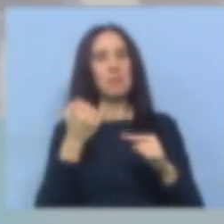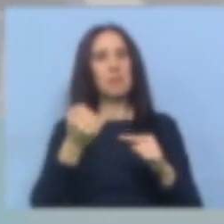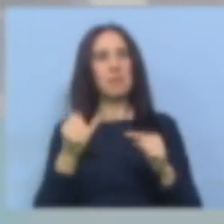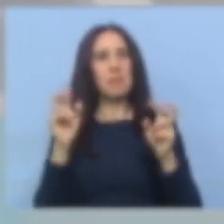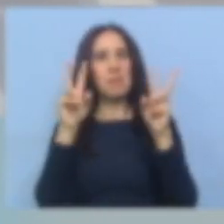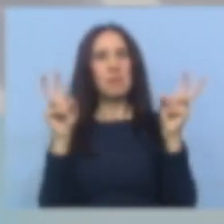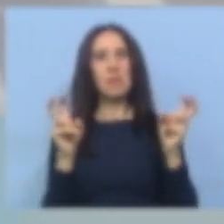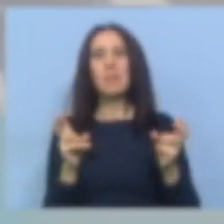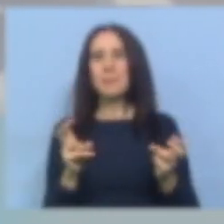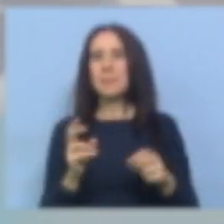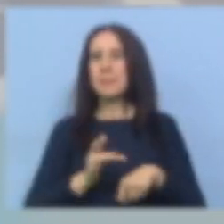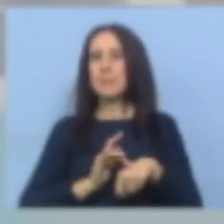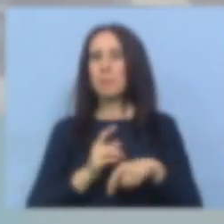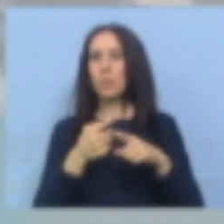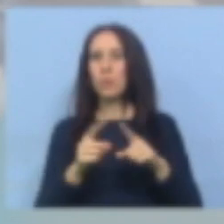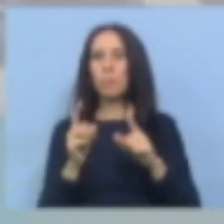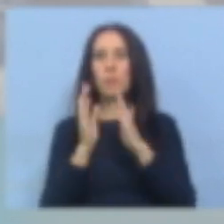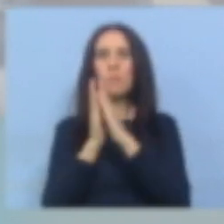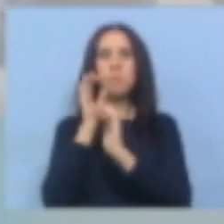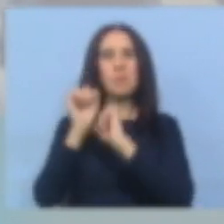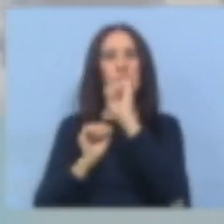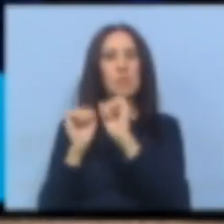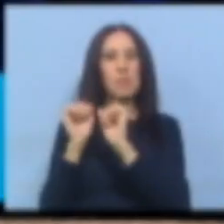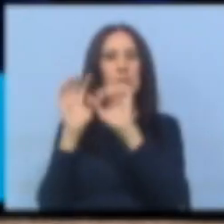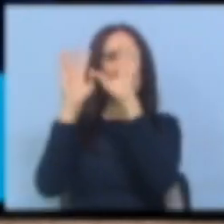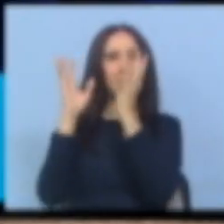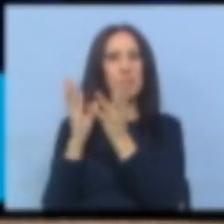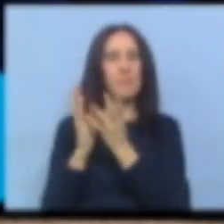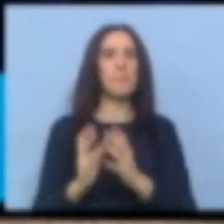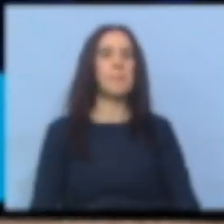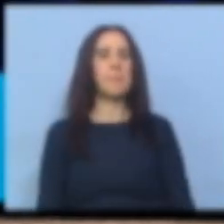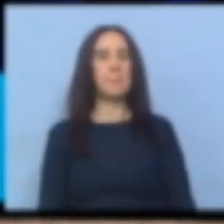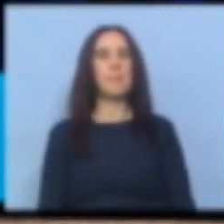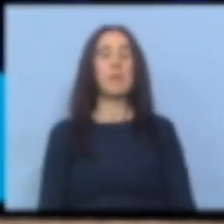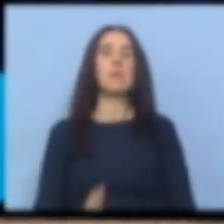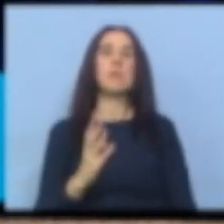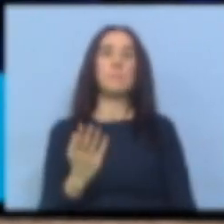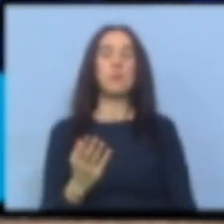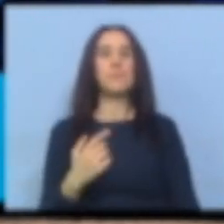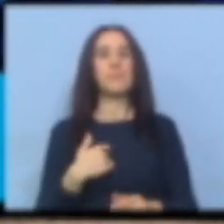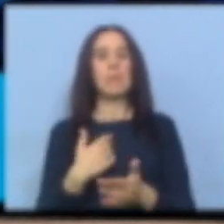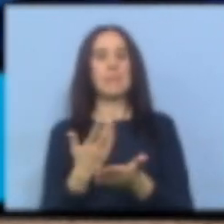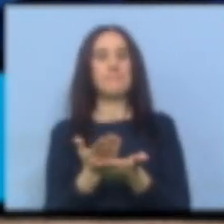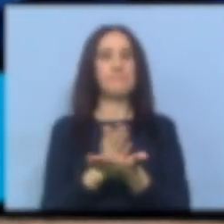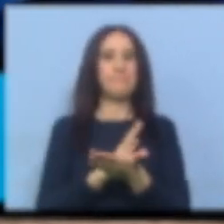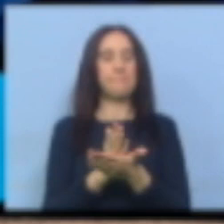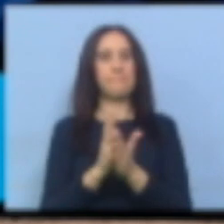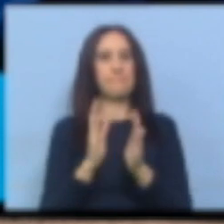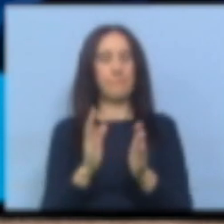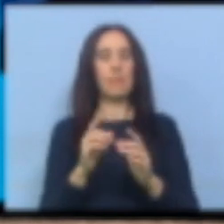uma outra sensibilidade pelo transcendente. Pois, esta ambiguidade e, por isso, a interrogação, uma